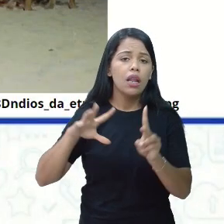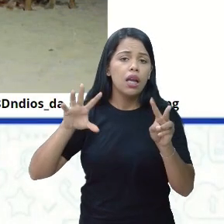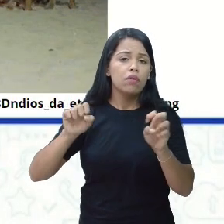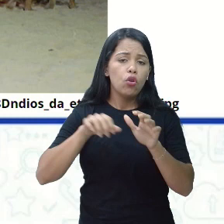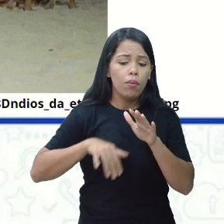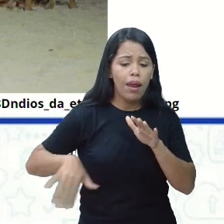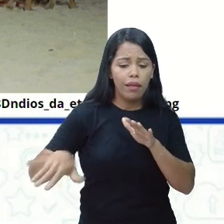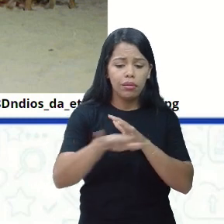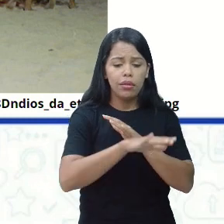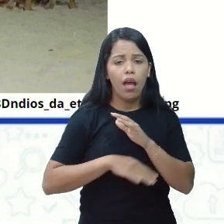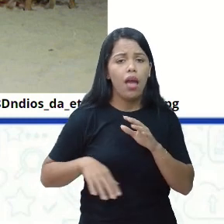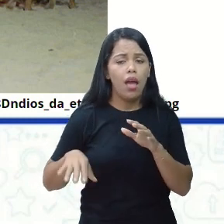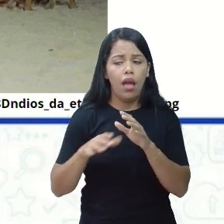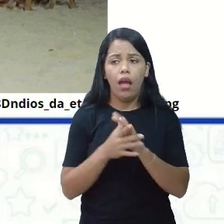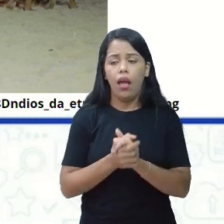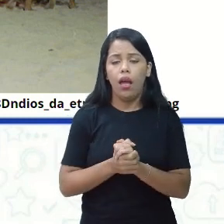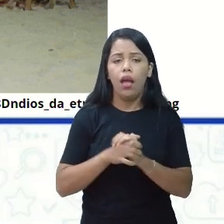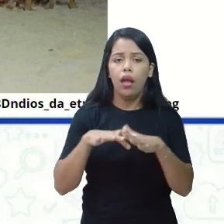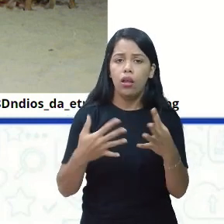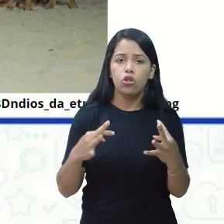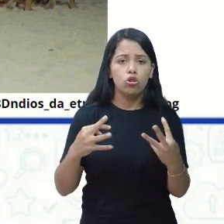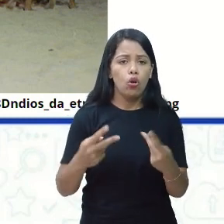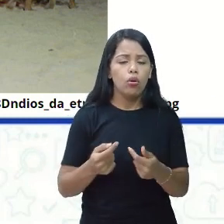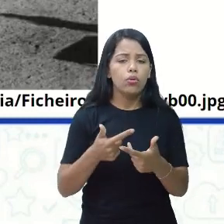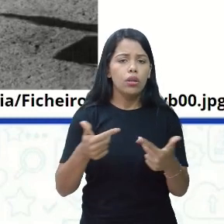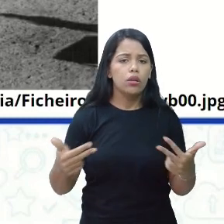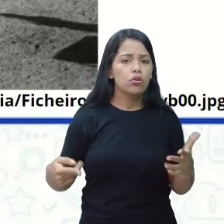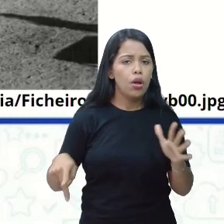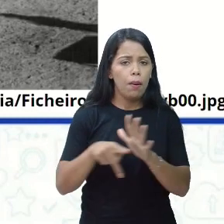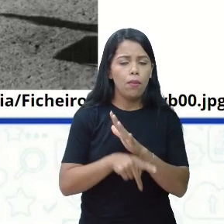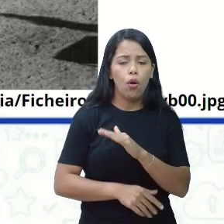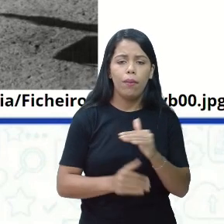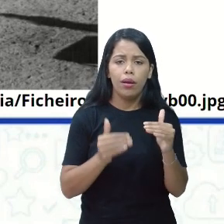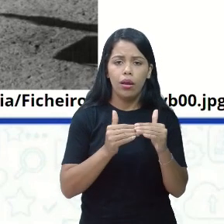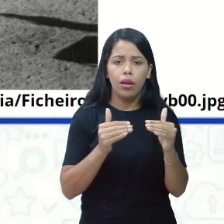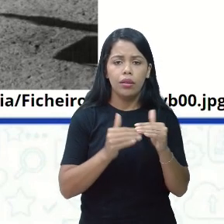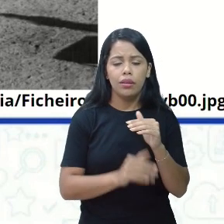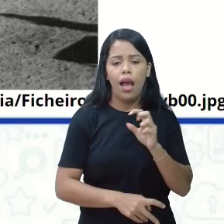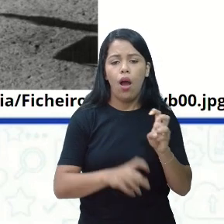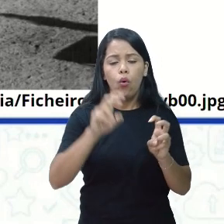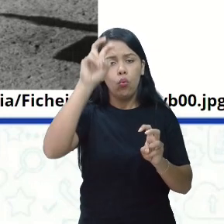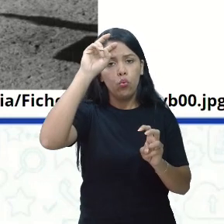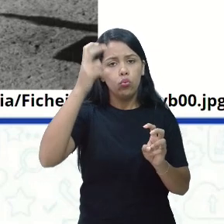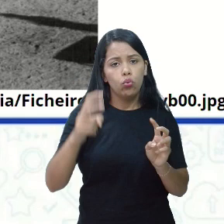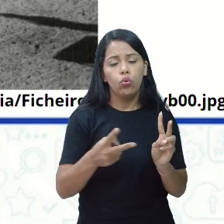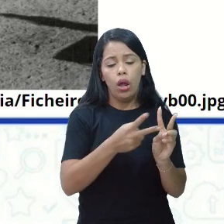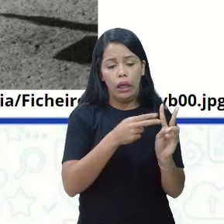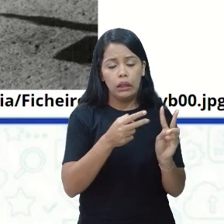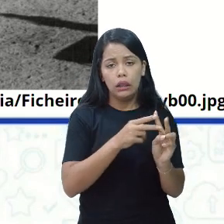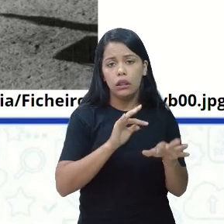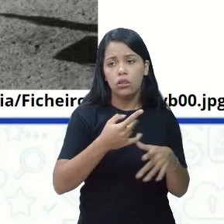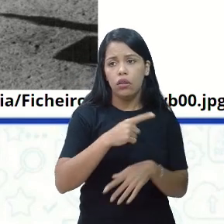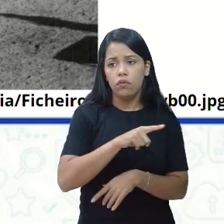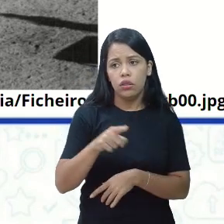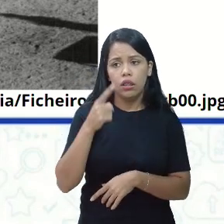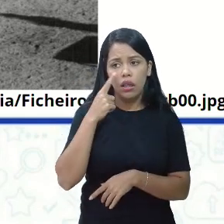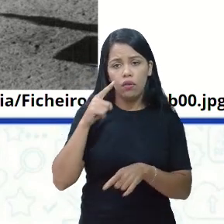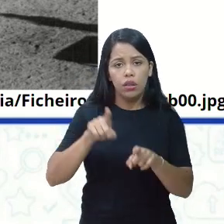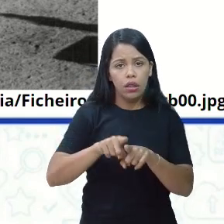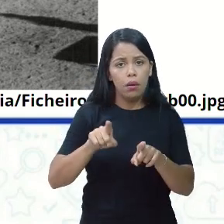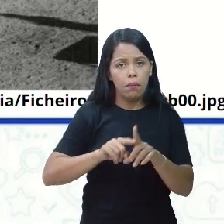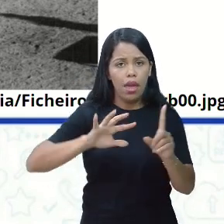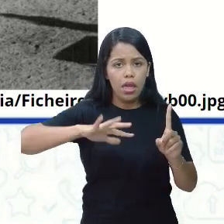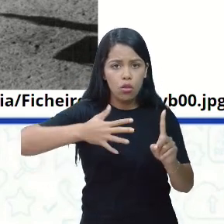terra, né? Sobre todas as questões ligadas à cultura indígena. E aí vocês estão vendo também o ritual do Quarupi, onde